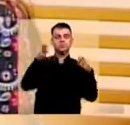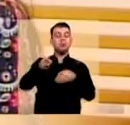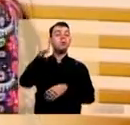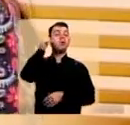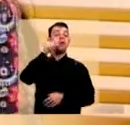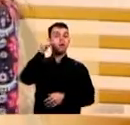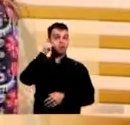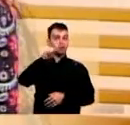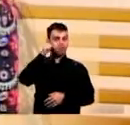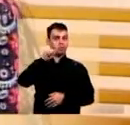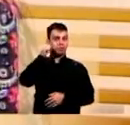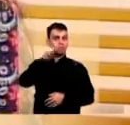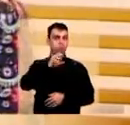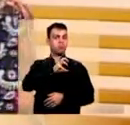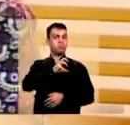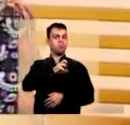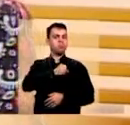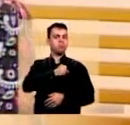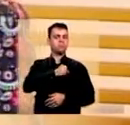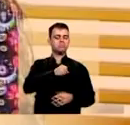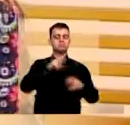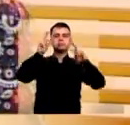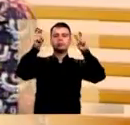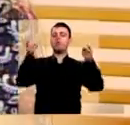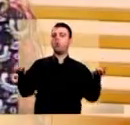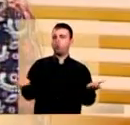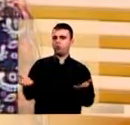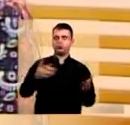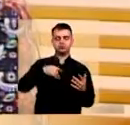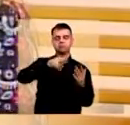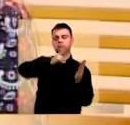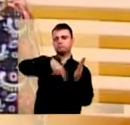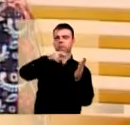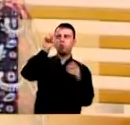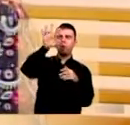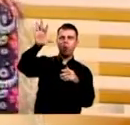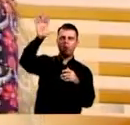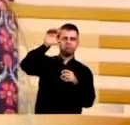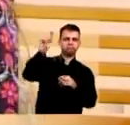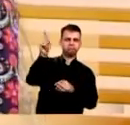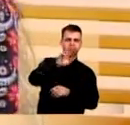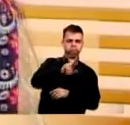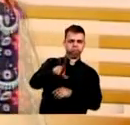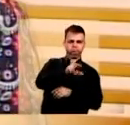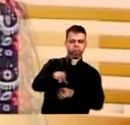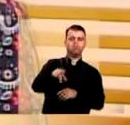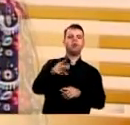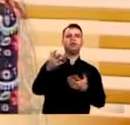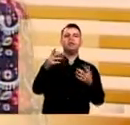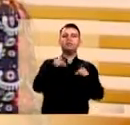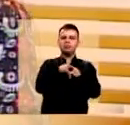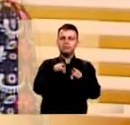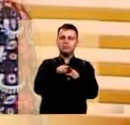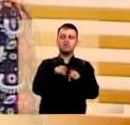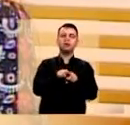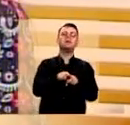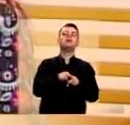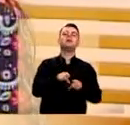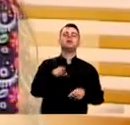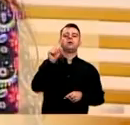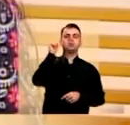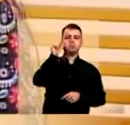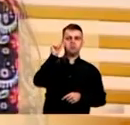meninas, né, de mulheres, e também saindo um pouco da Europa, tem a Chimamanda